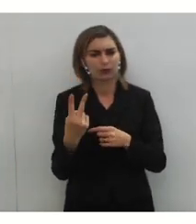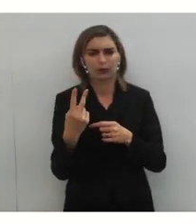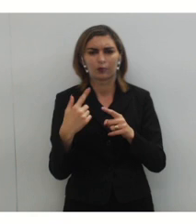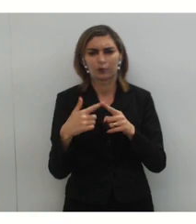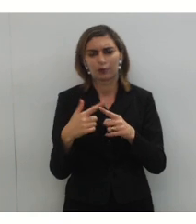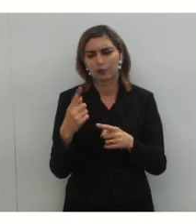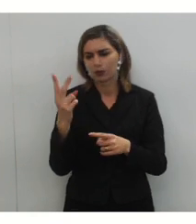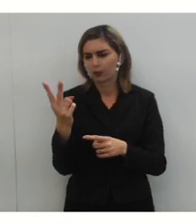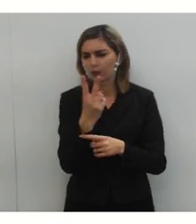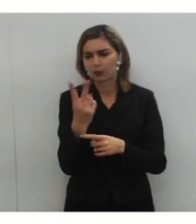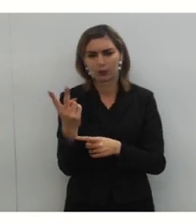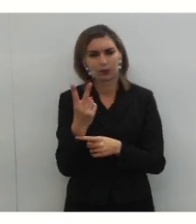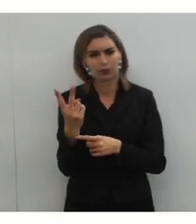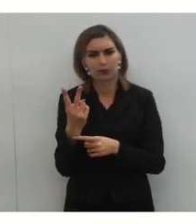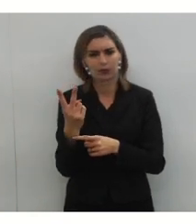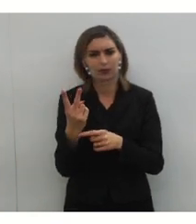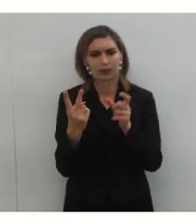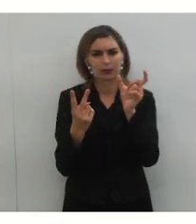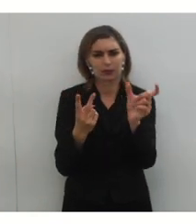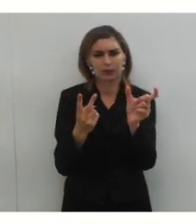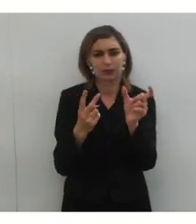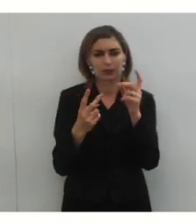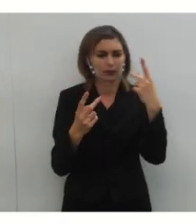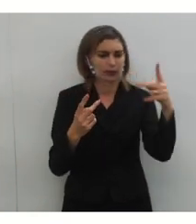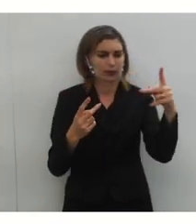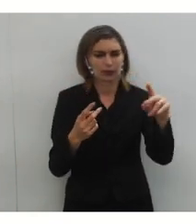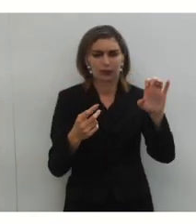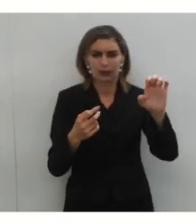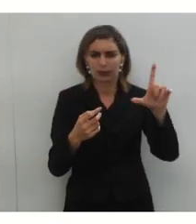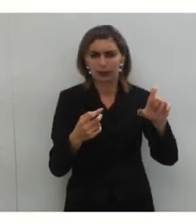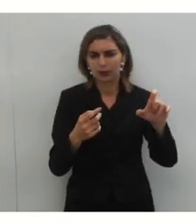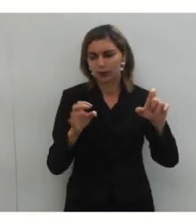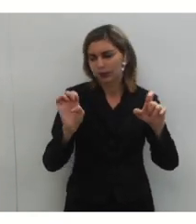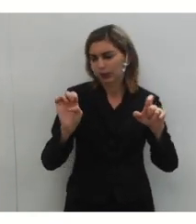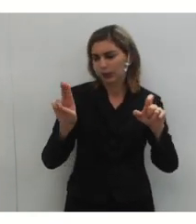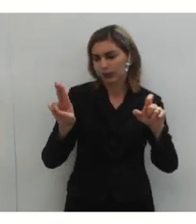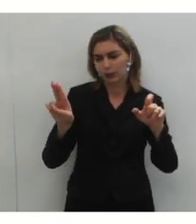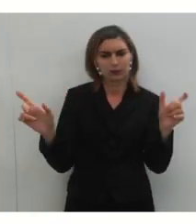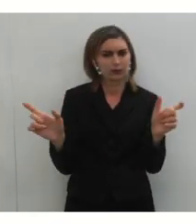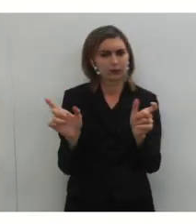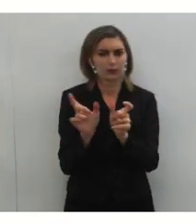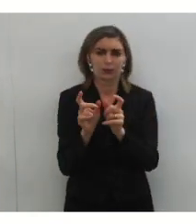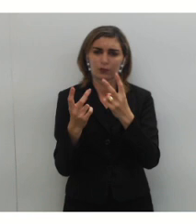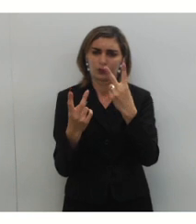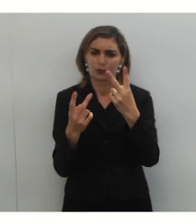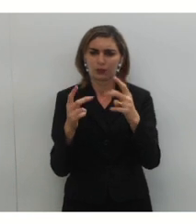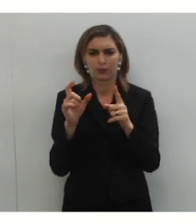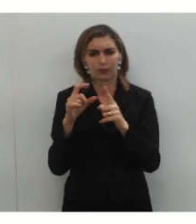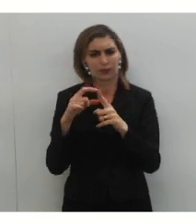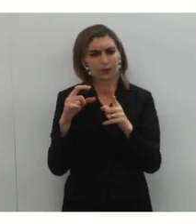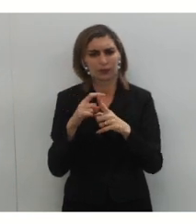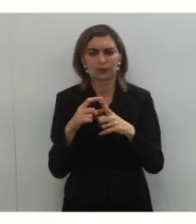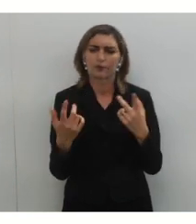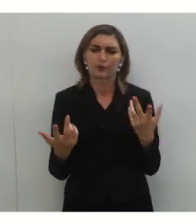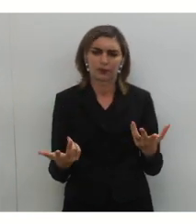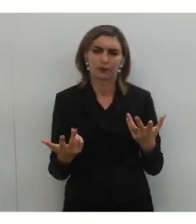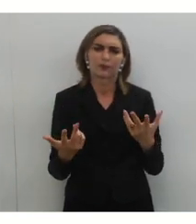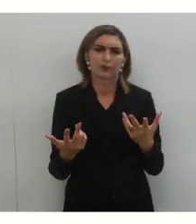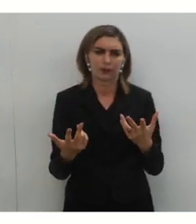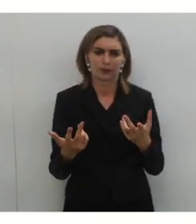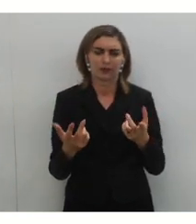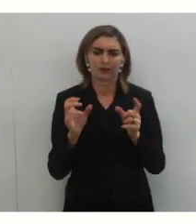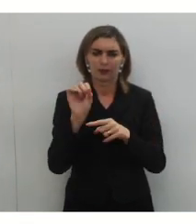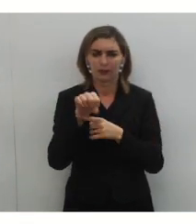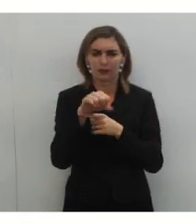Porque eu tenho dois núcleos. Ele, eu. Duas palavras. O que são núcleos de